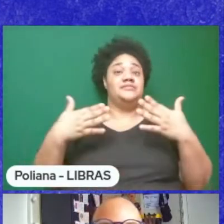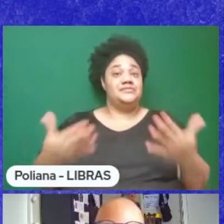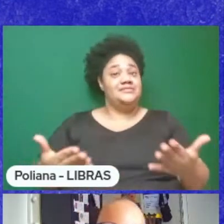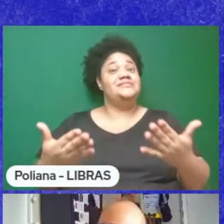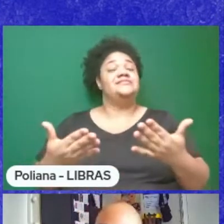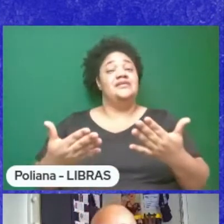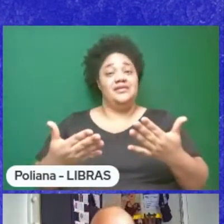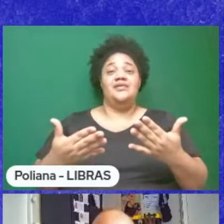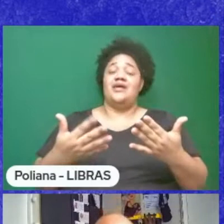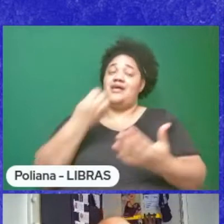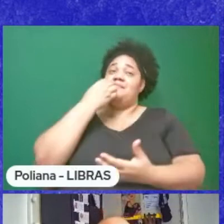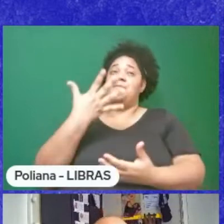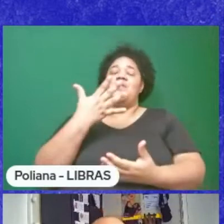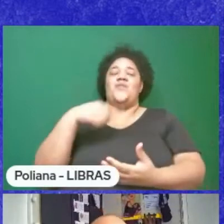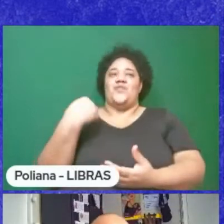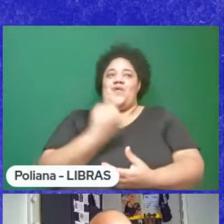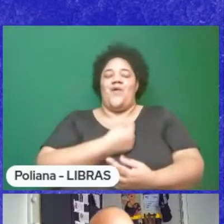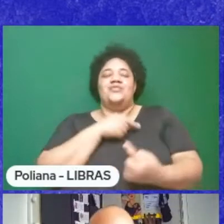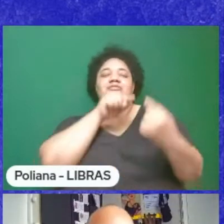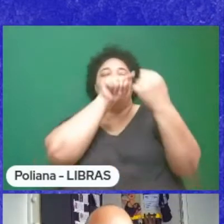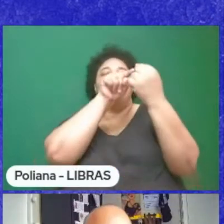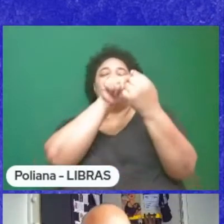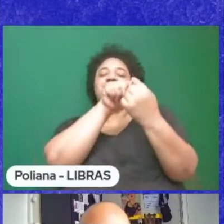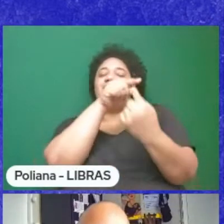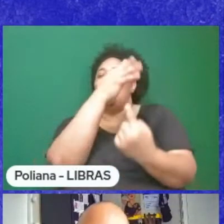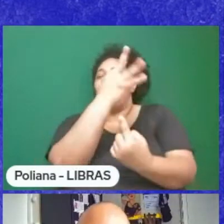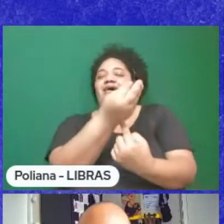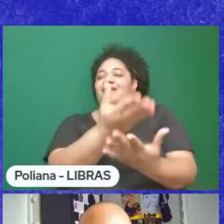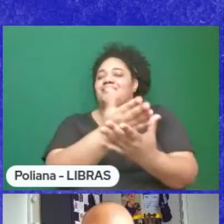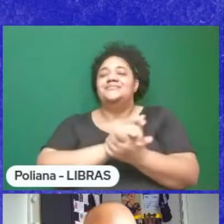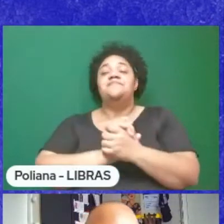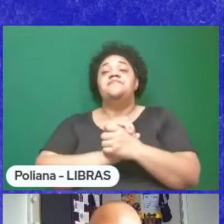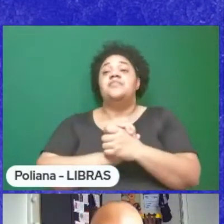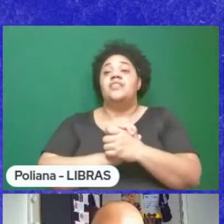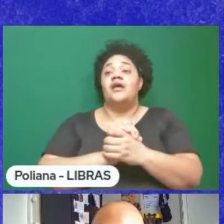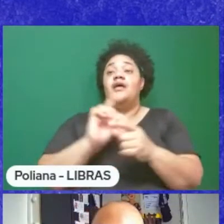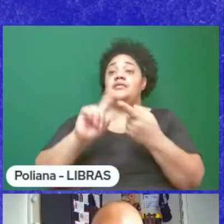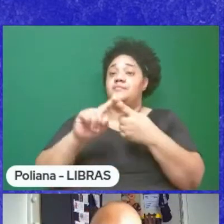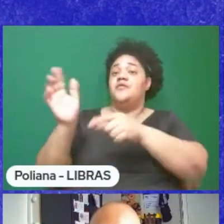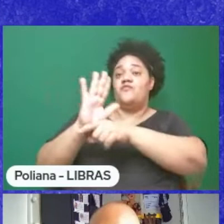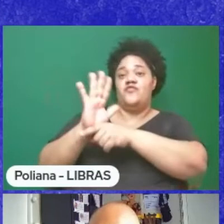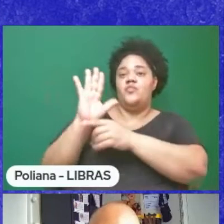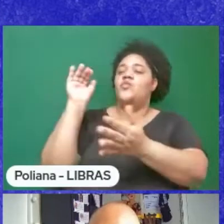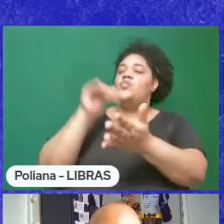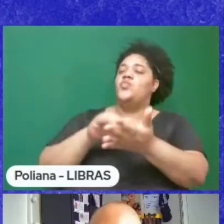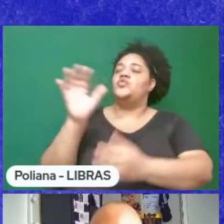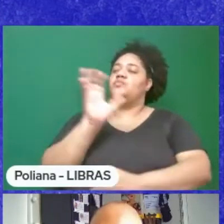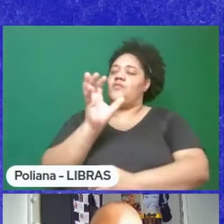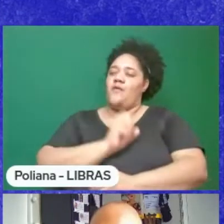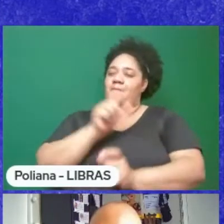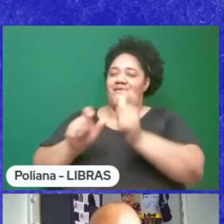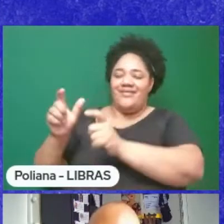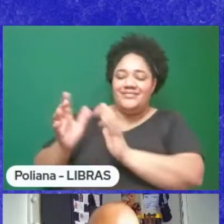é muito legal quando a gente se identifica com uma obra. E os últimos românticos, pelo acompanhando, a gente vê essa identificação,